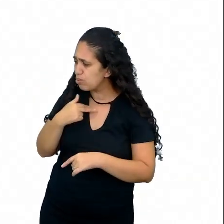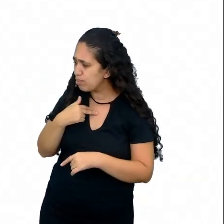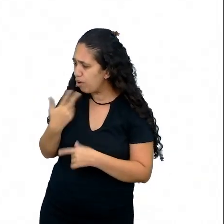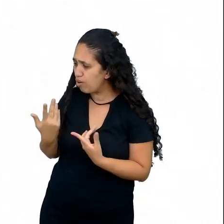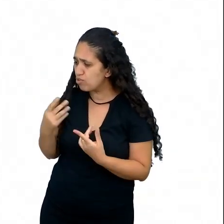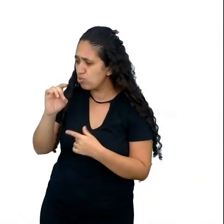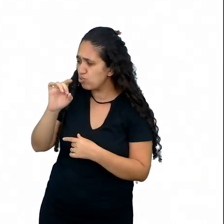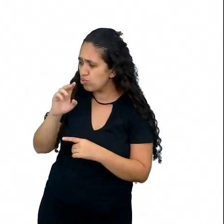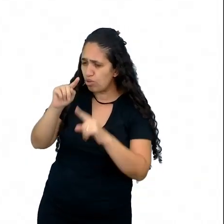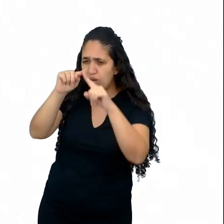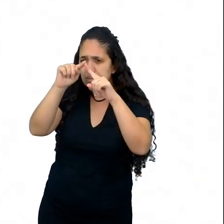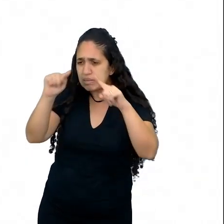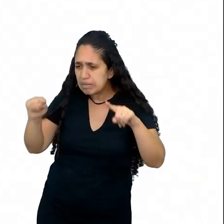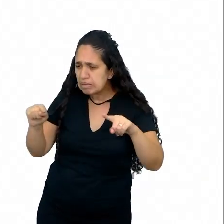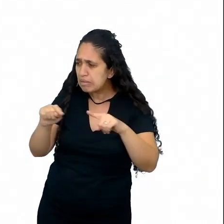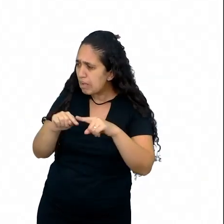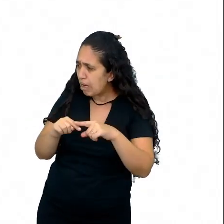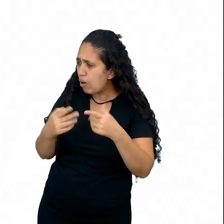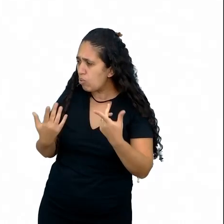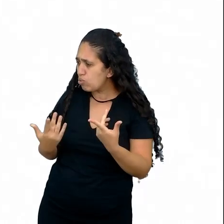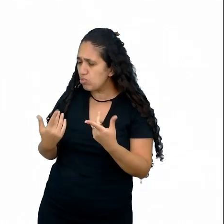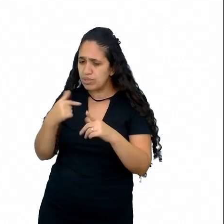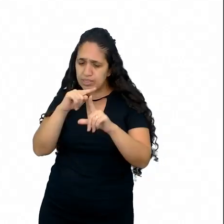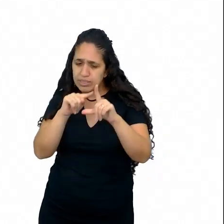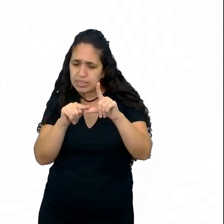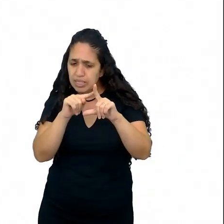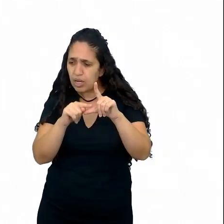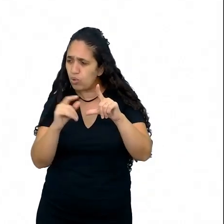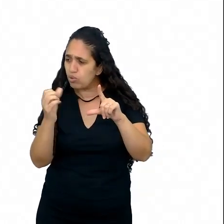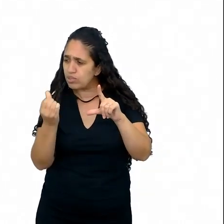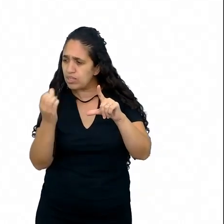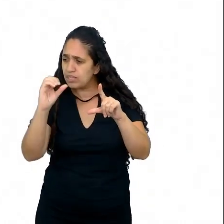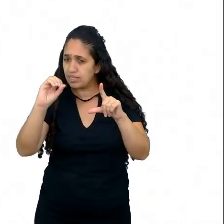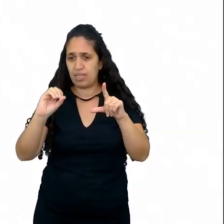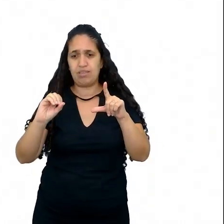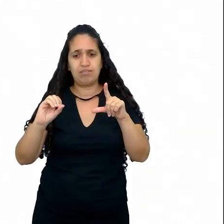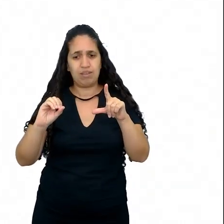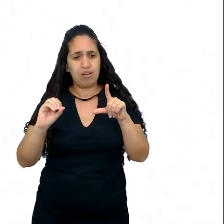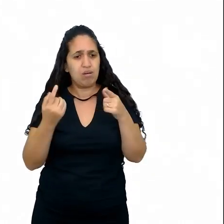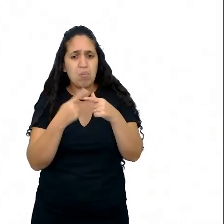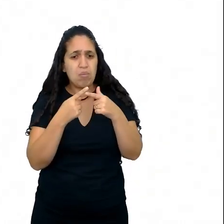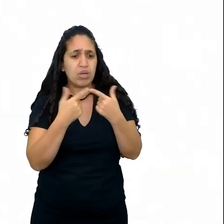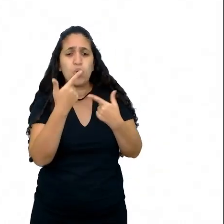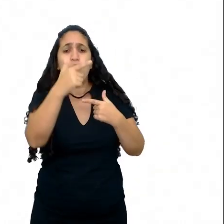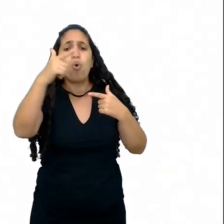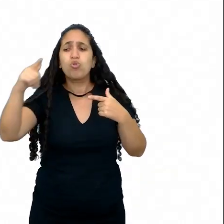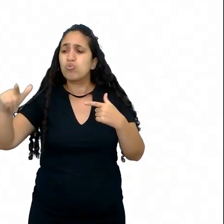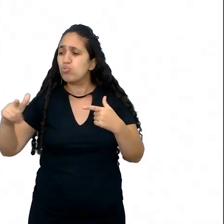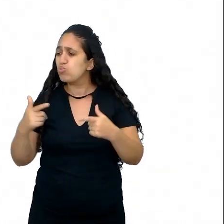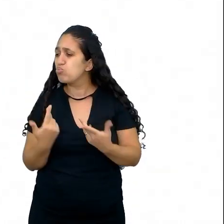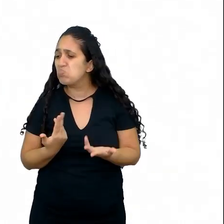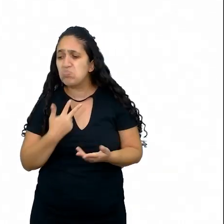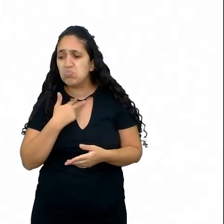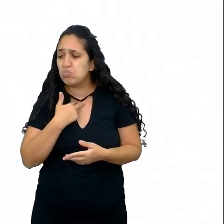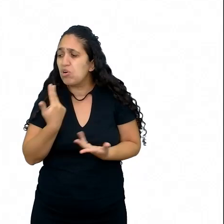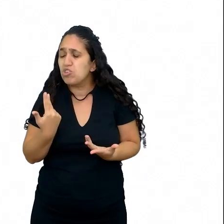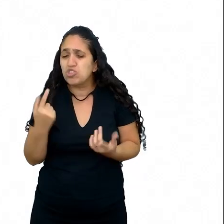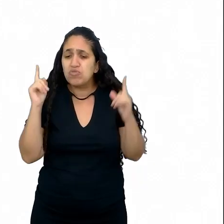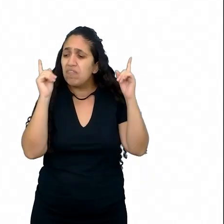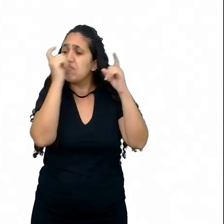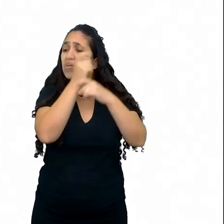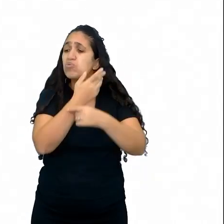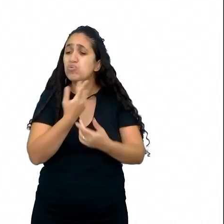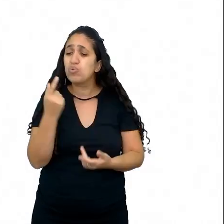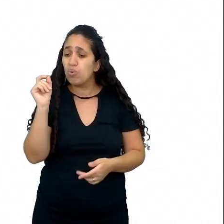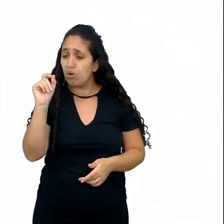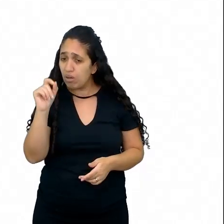os triângulos que são triângulos aí para nós, tem ângulos de 60 graus, que são os equiláteros. Por que eu não posso usar outro triângulo? Qual que é a dificuldade? Algum